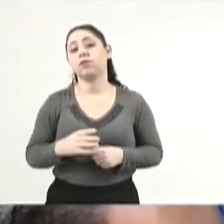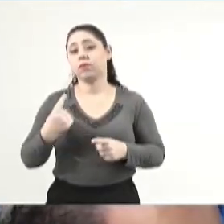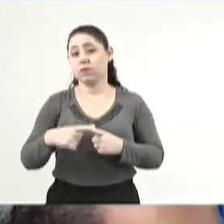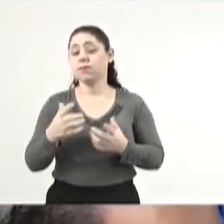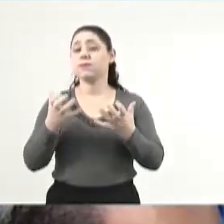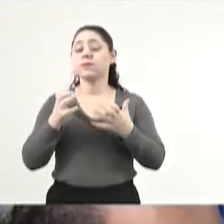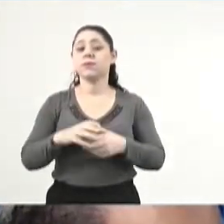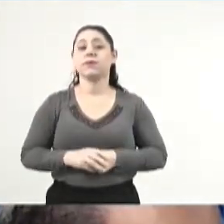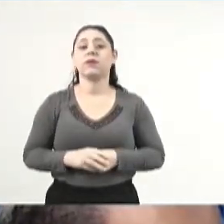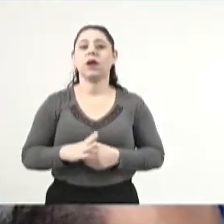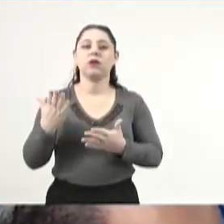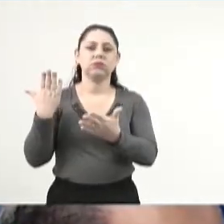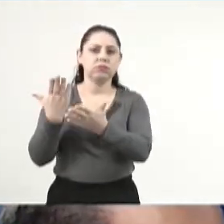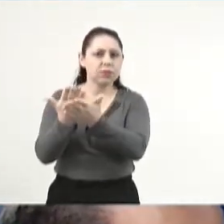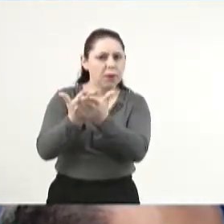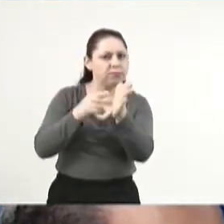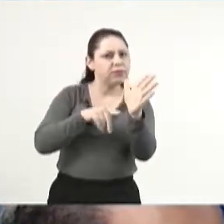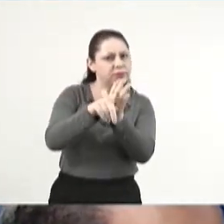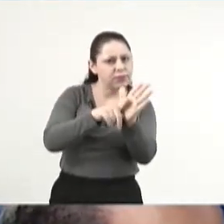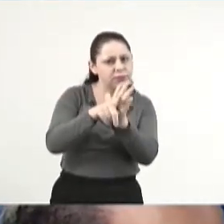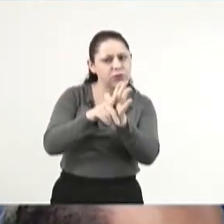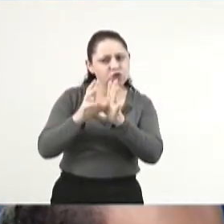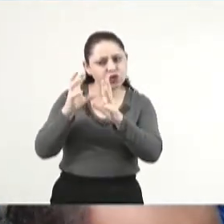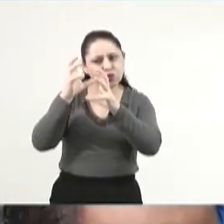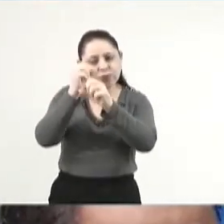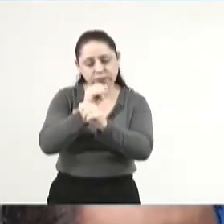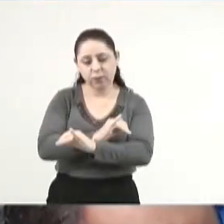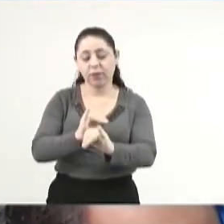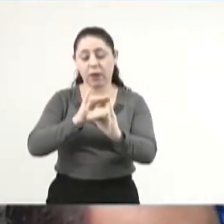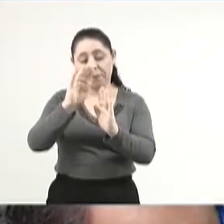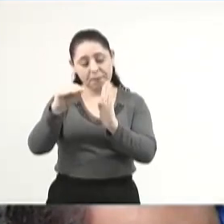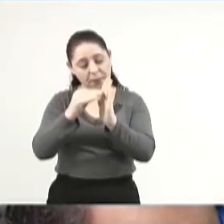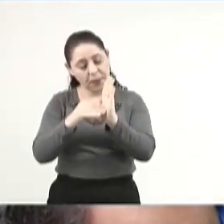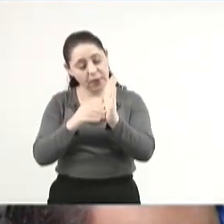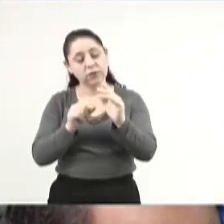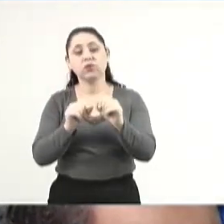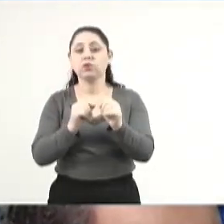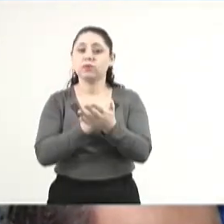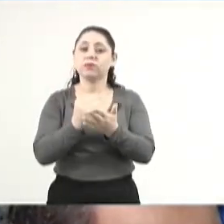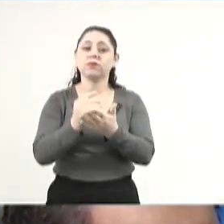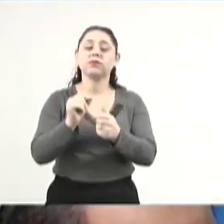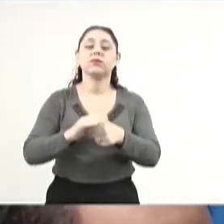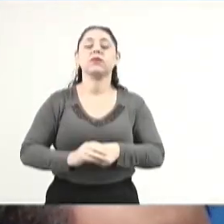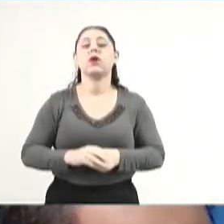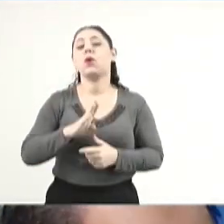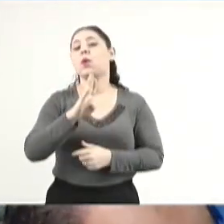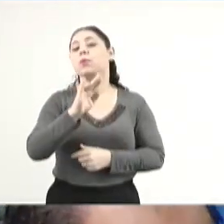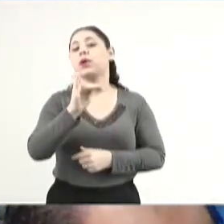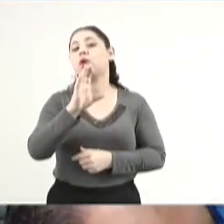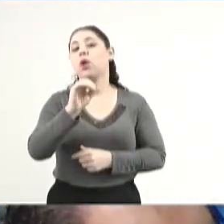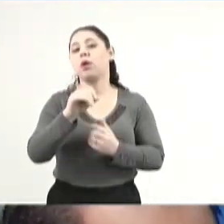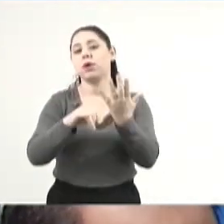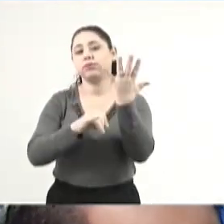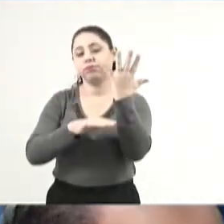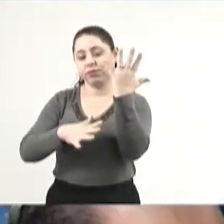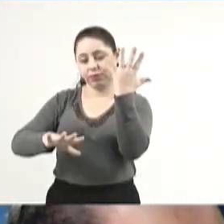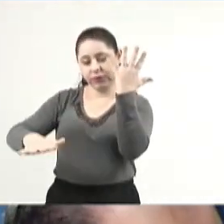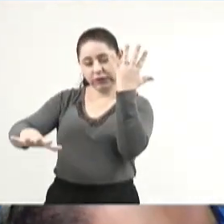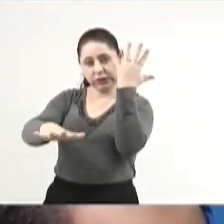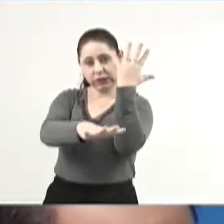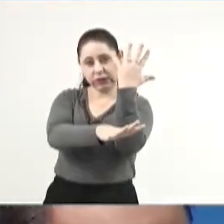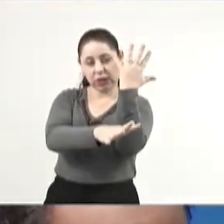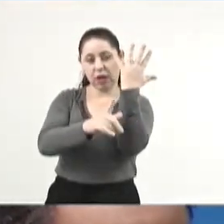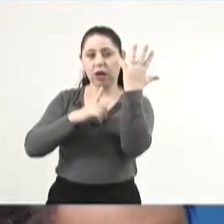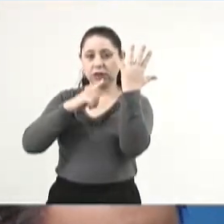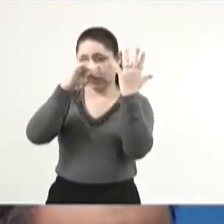senhor presidente, que eu pretendo, a partir desse estudo, desse levantamento, do bioma do Chaco, aqui no